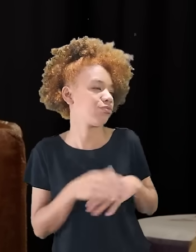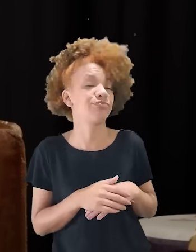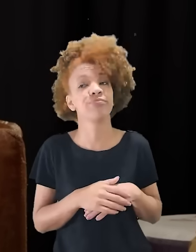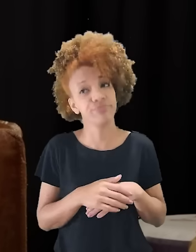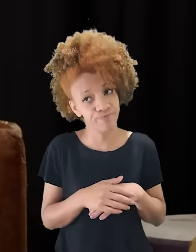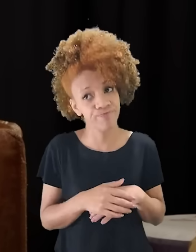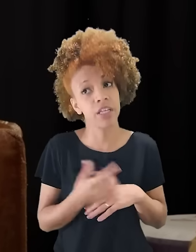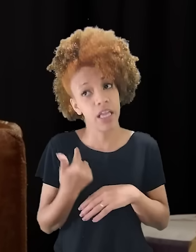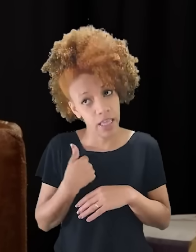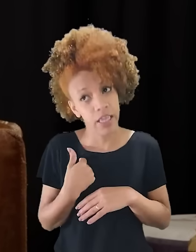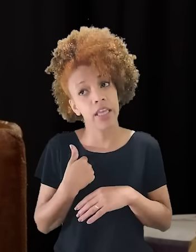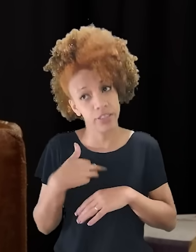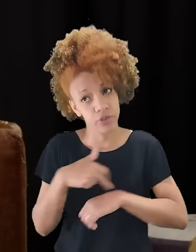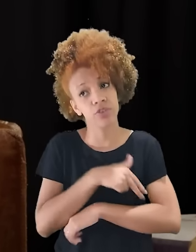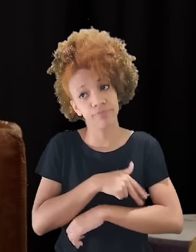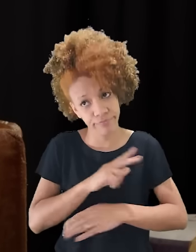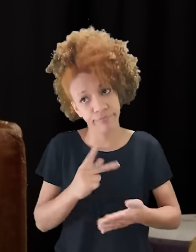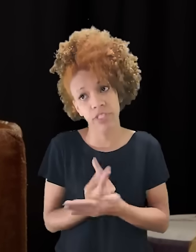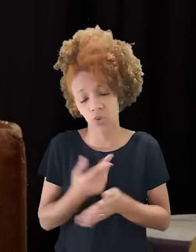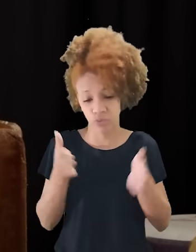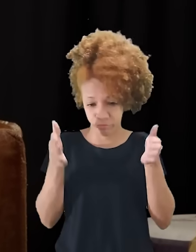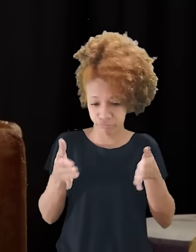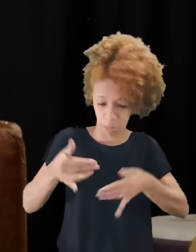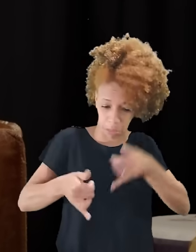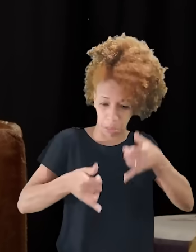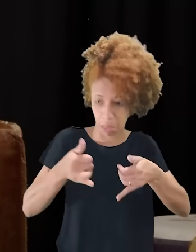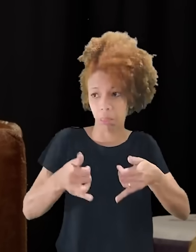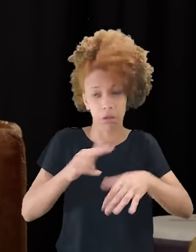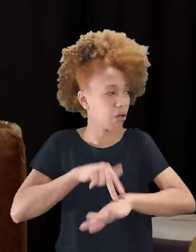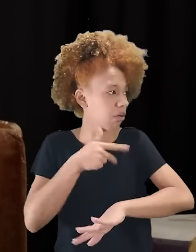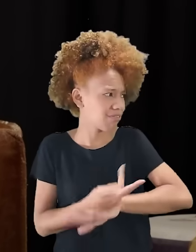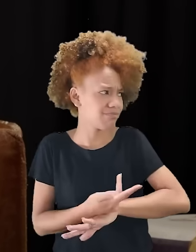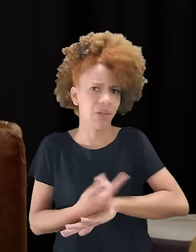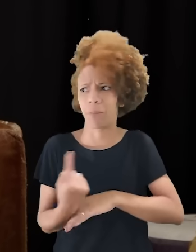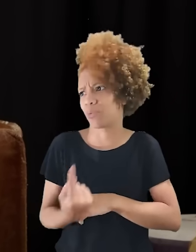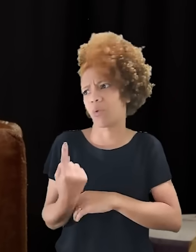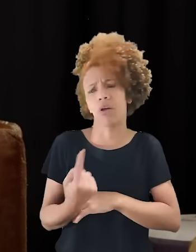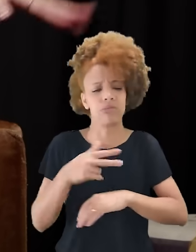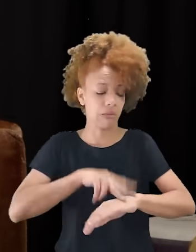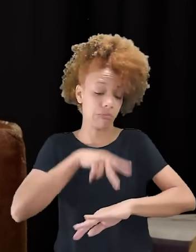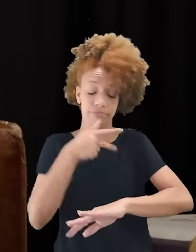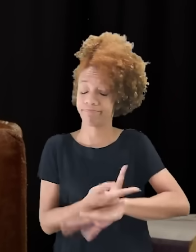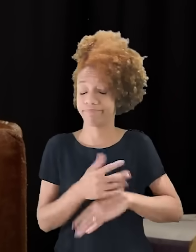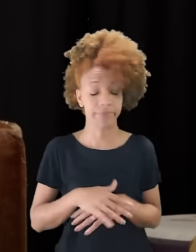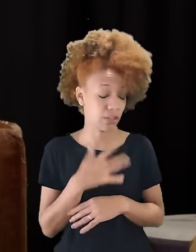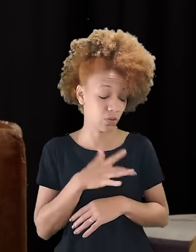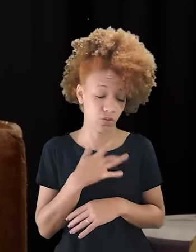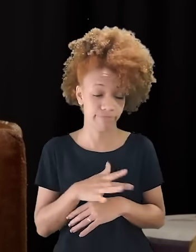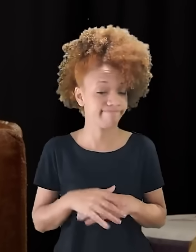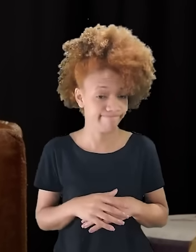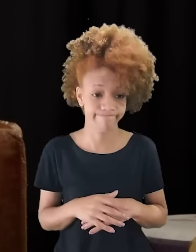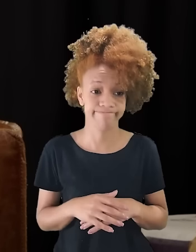grande esse que eu desfilei caiu tá e o sapato era desse tamanho salto Caiu foi perigosíssimo muito alto caiu assim ai foi